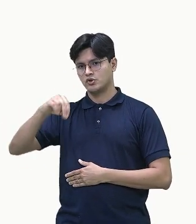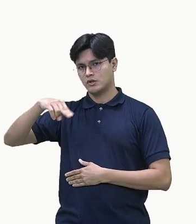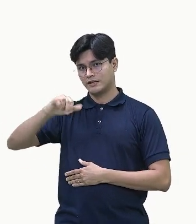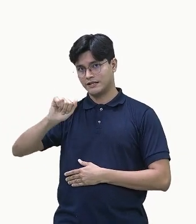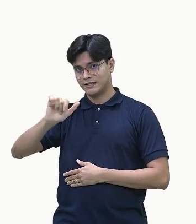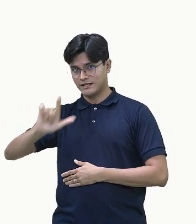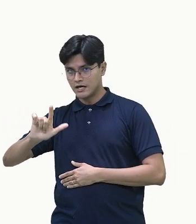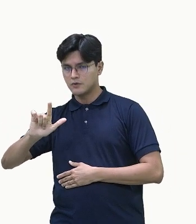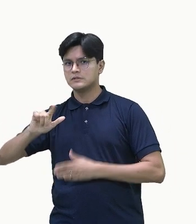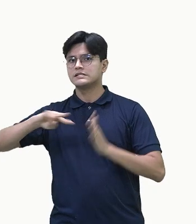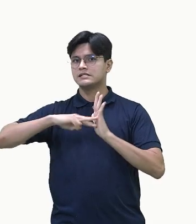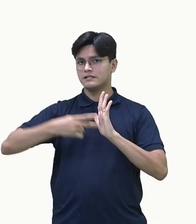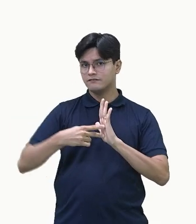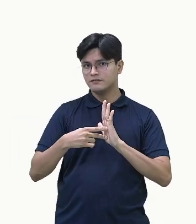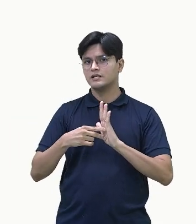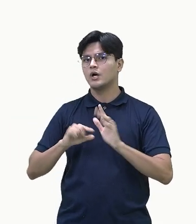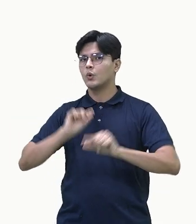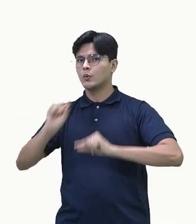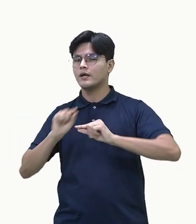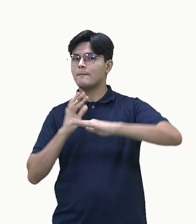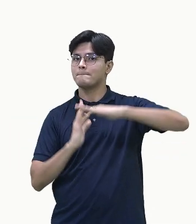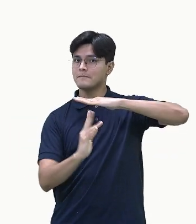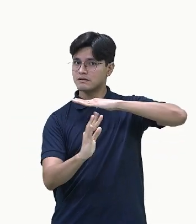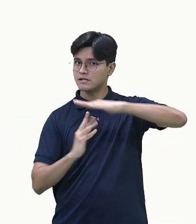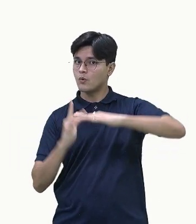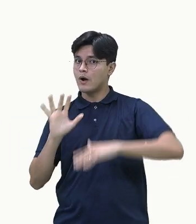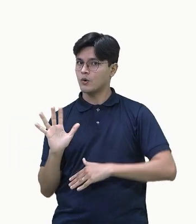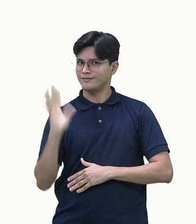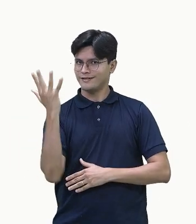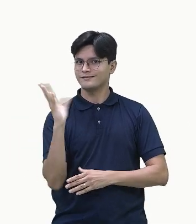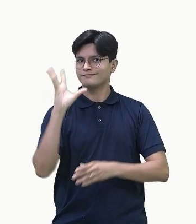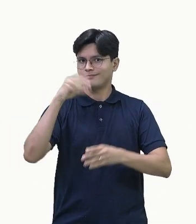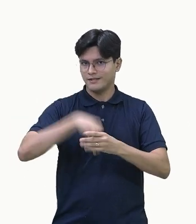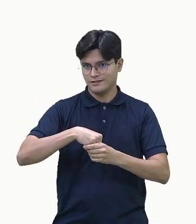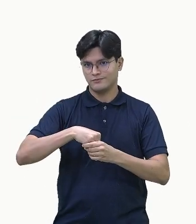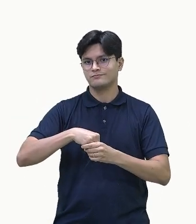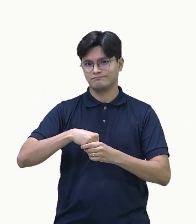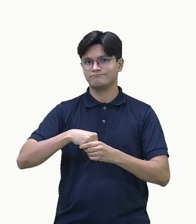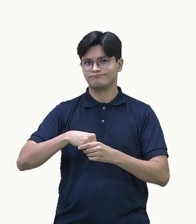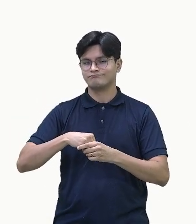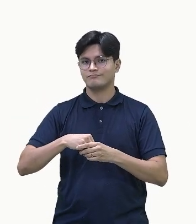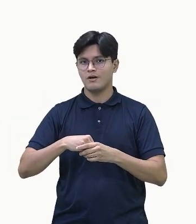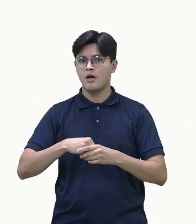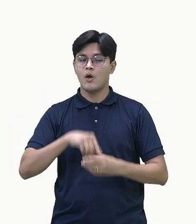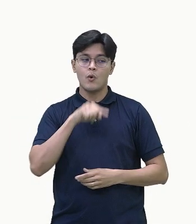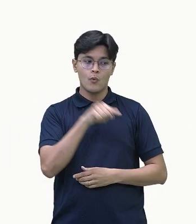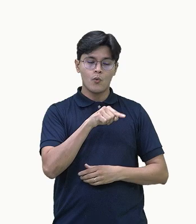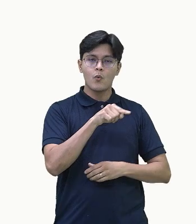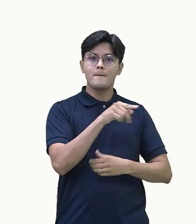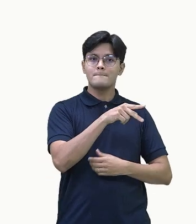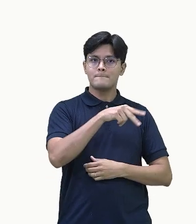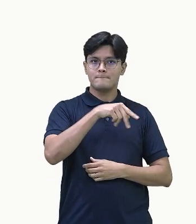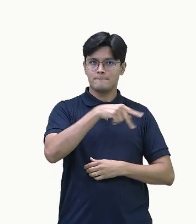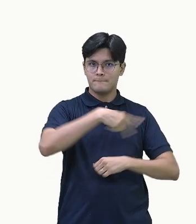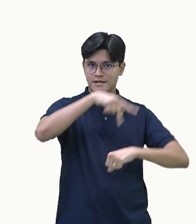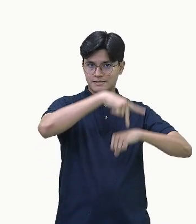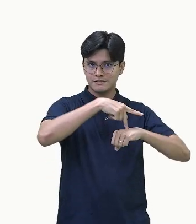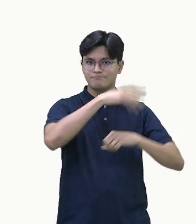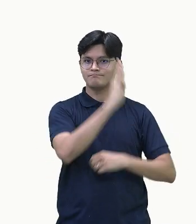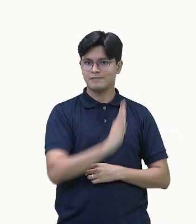O Brasil, por exemplo, recebe a maior parte dos imigrantes da América do Sul.